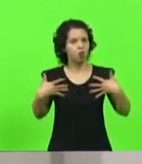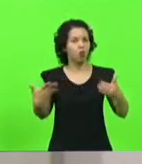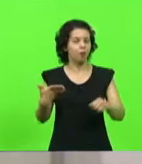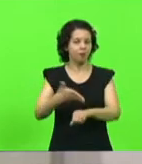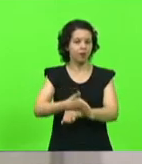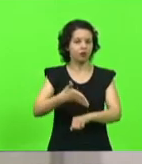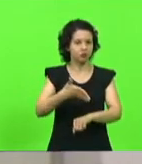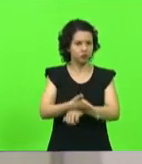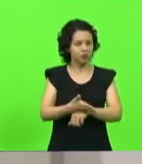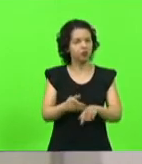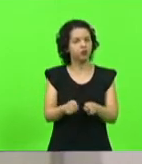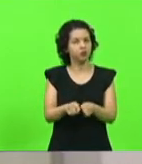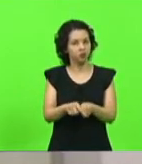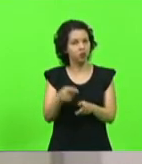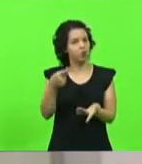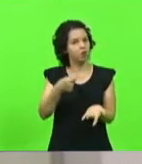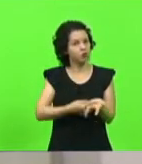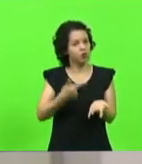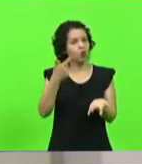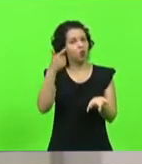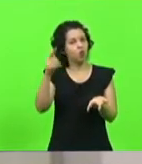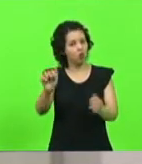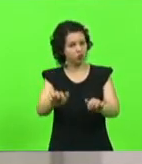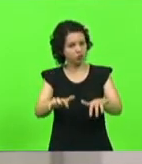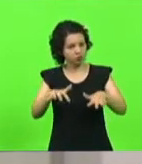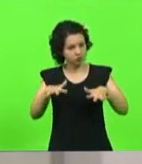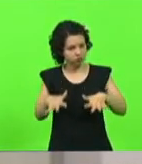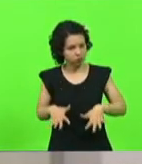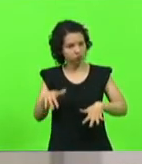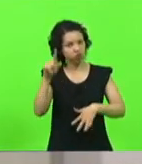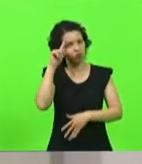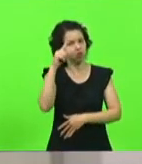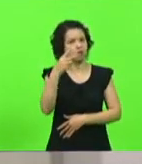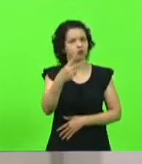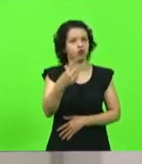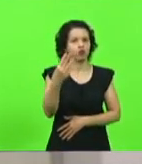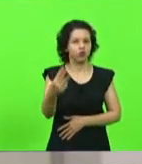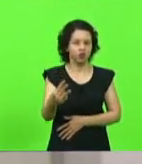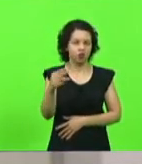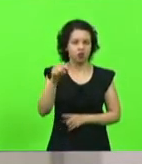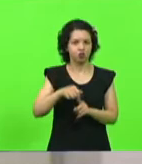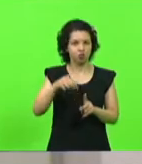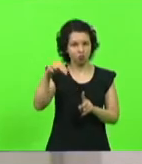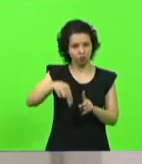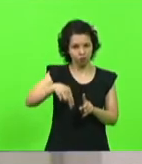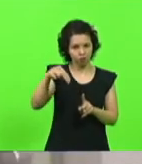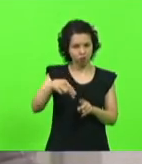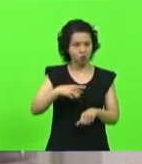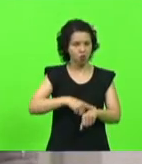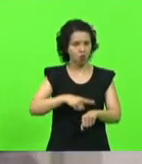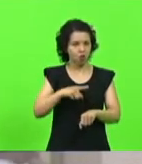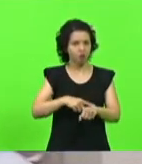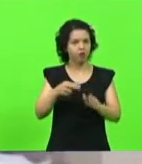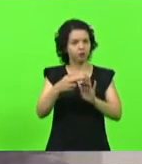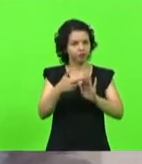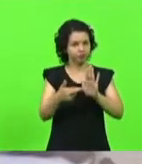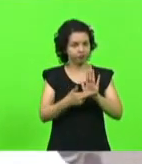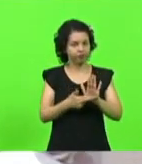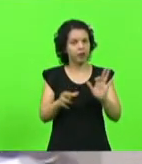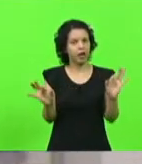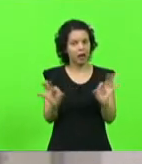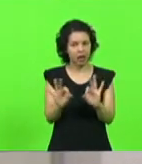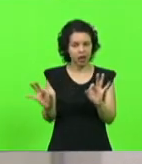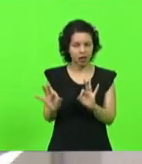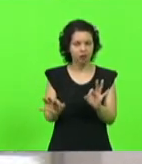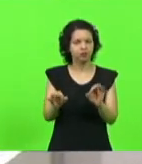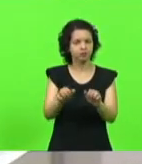comparecimento e convocou outra sessão ordinária para o dia 23 de novembro, no horário regimental. Nada mais havendo, e antes de encerrar a